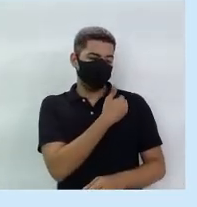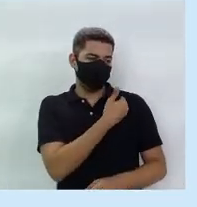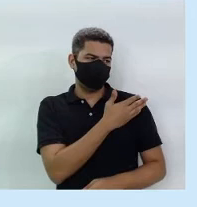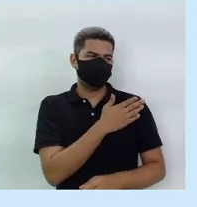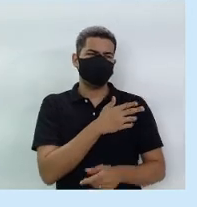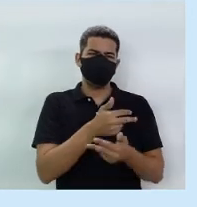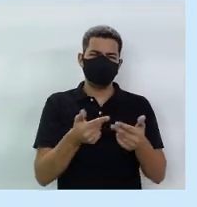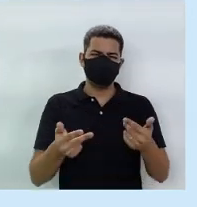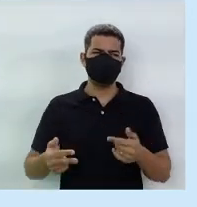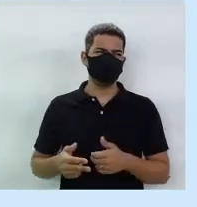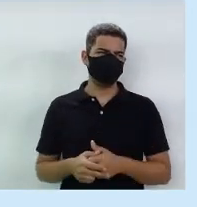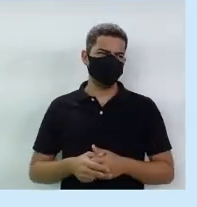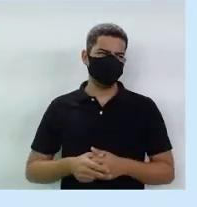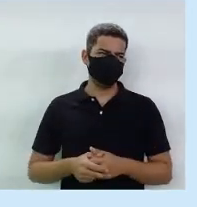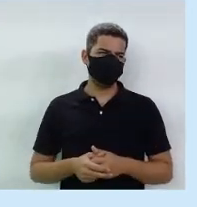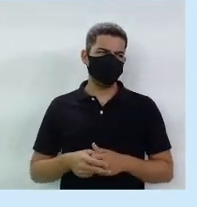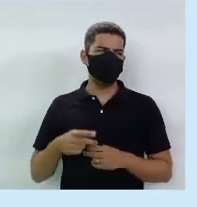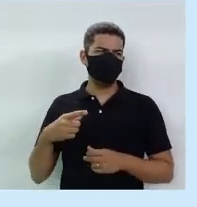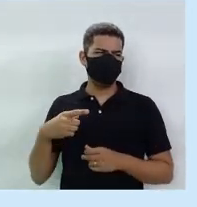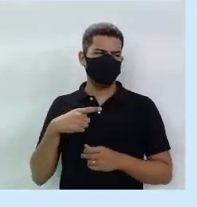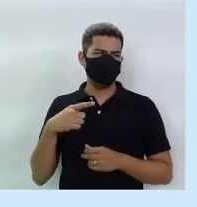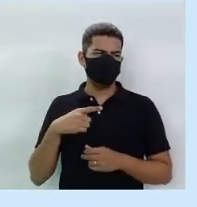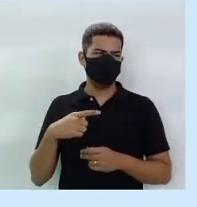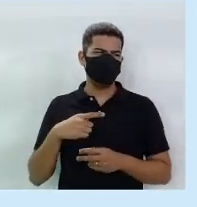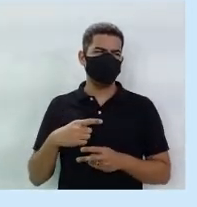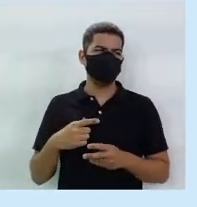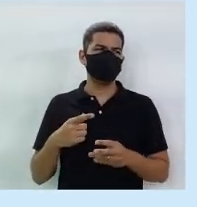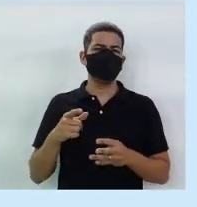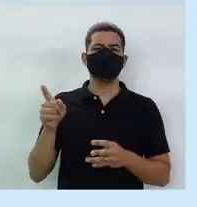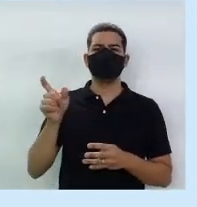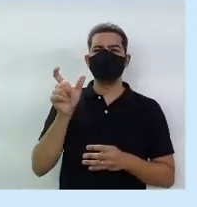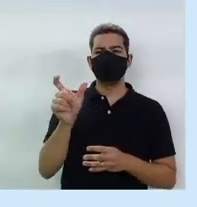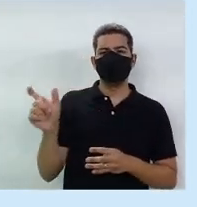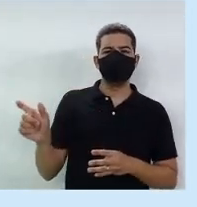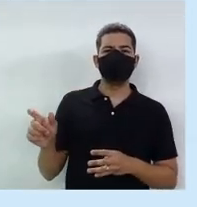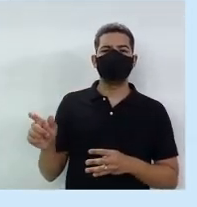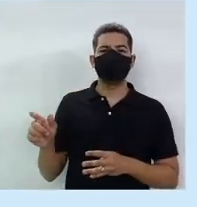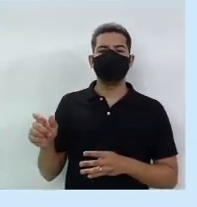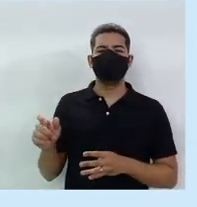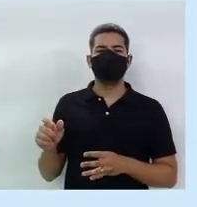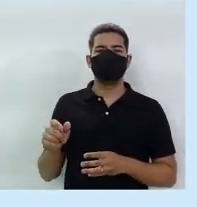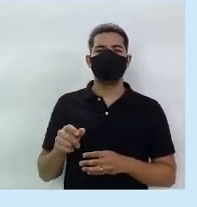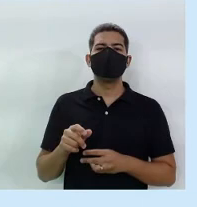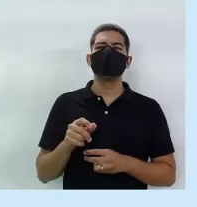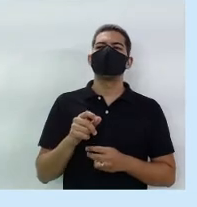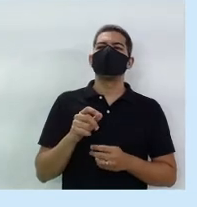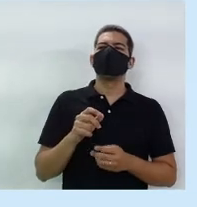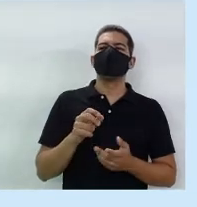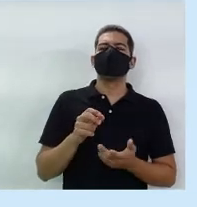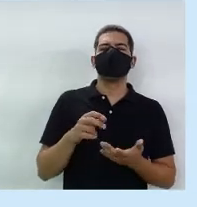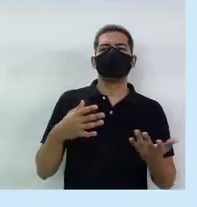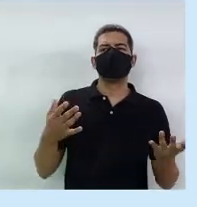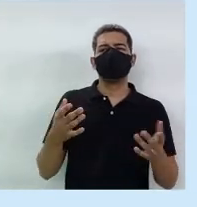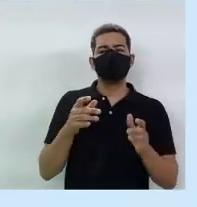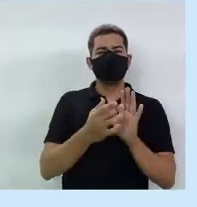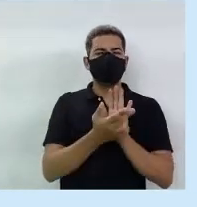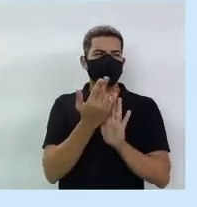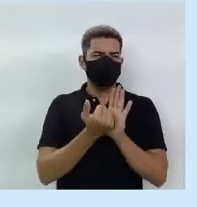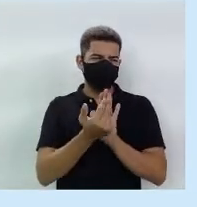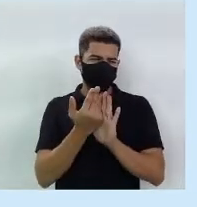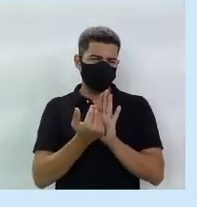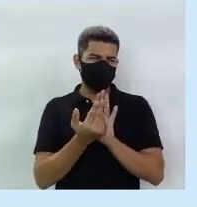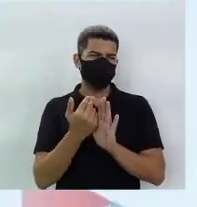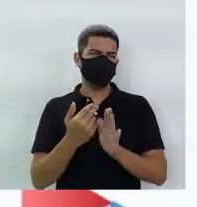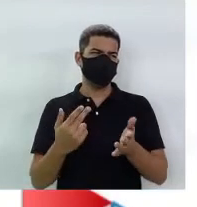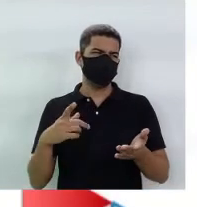observassem o elemento verbal, o elemento não verbal, juntos, transmitindo uma ideia. E veja mais uma